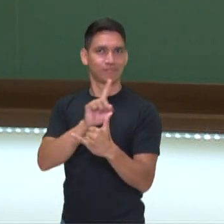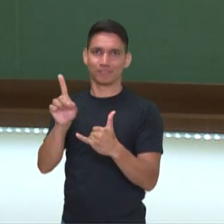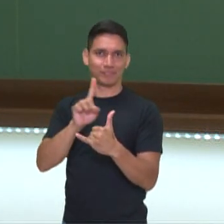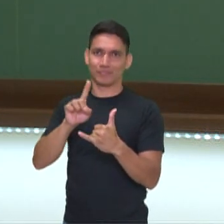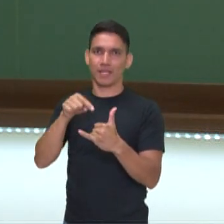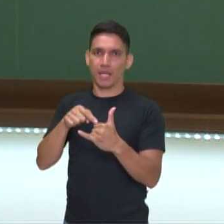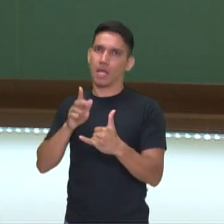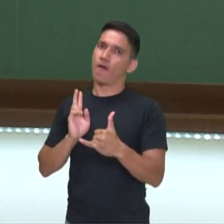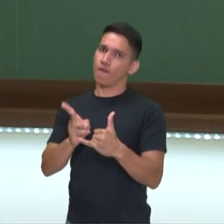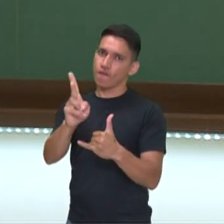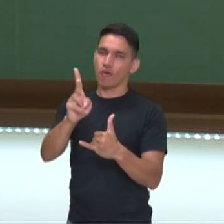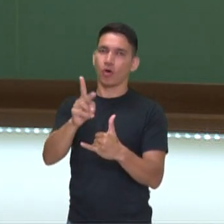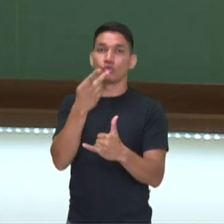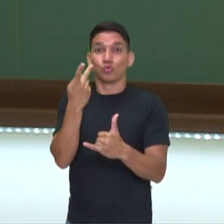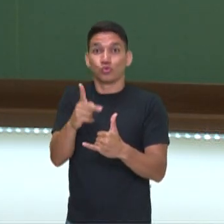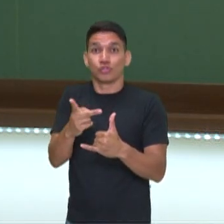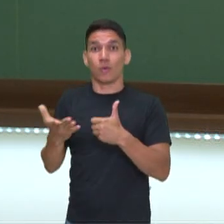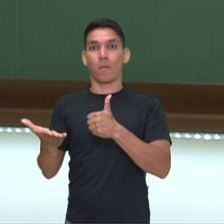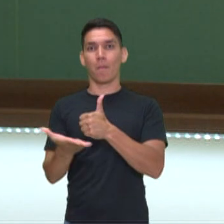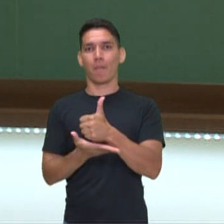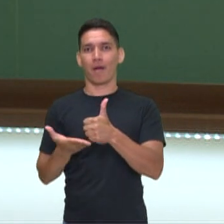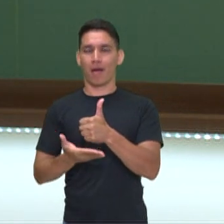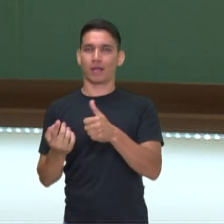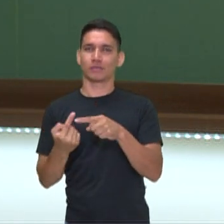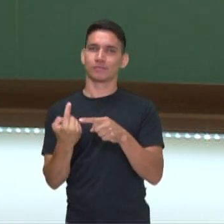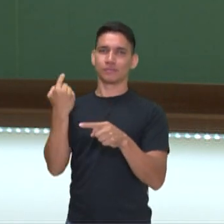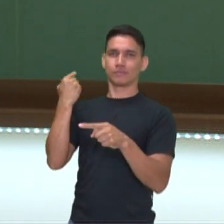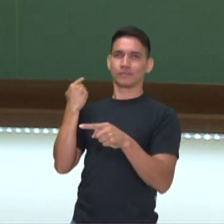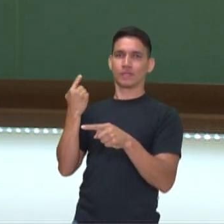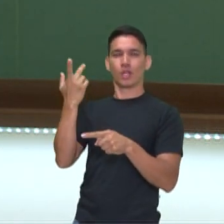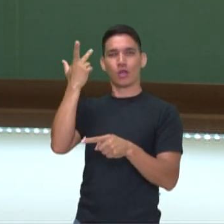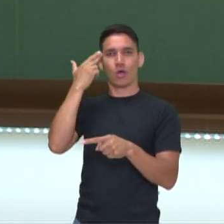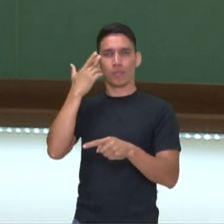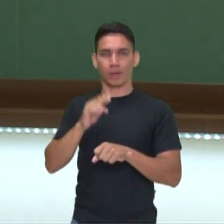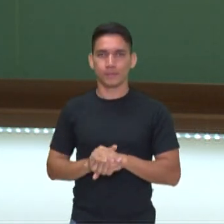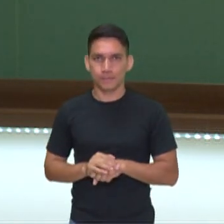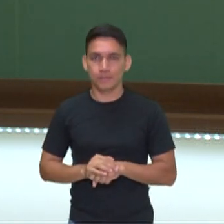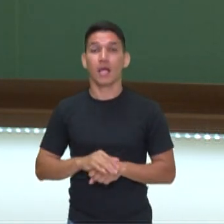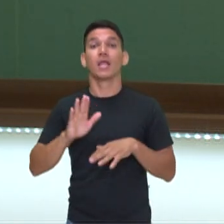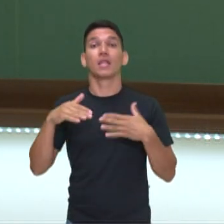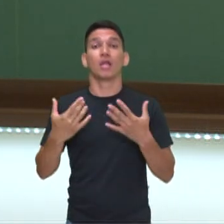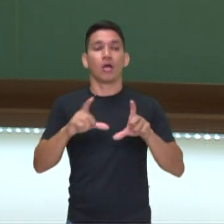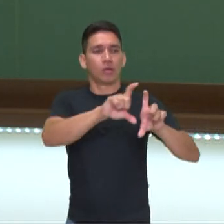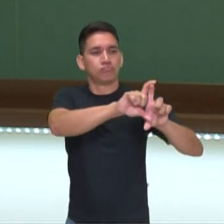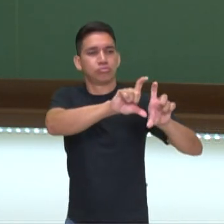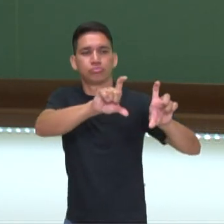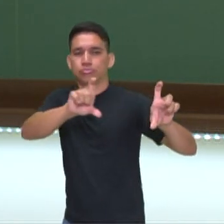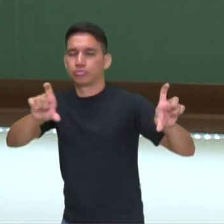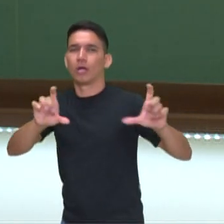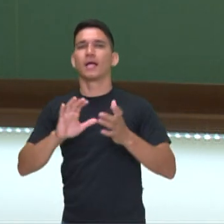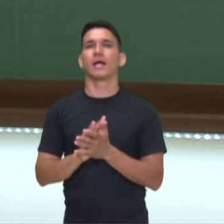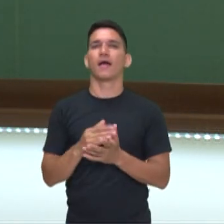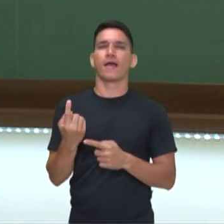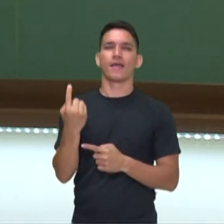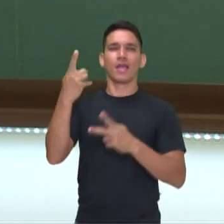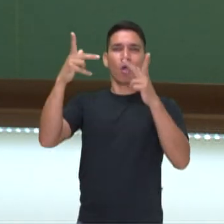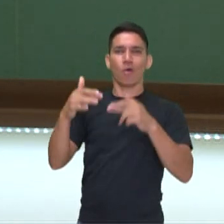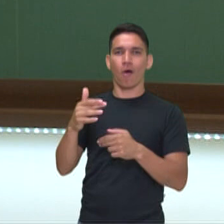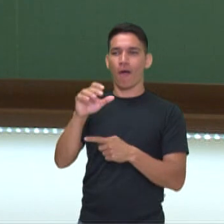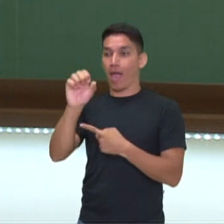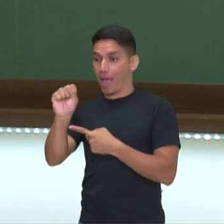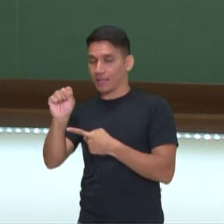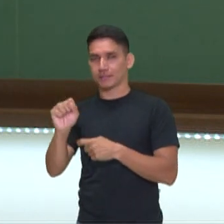Ele volta à forma base. Então, toda a situação que nós temos na afirmativa do S, do ES, do